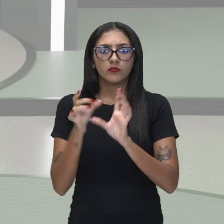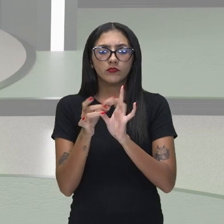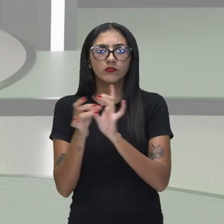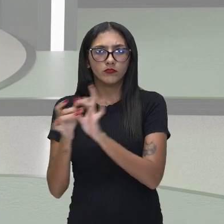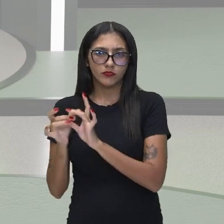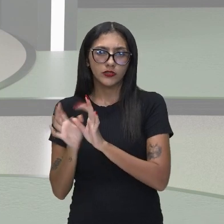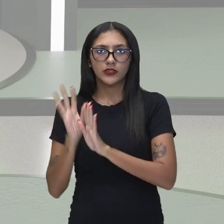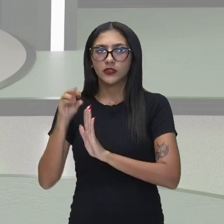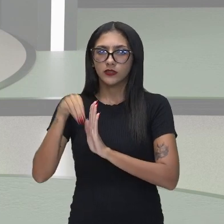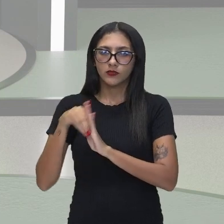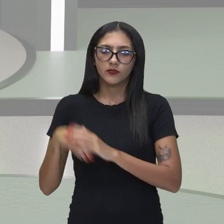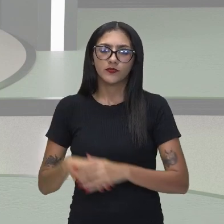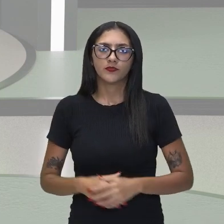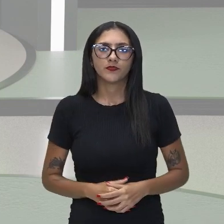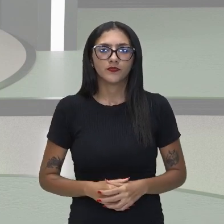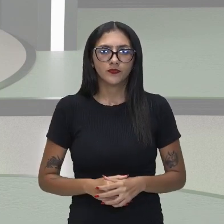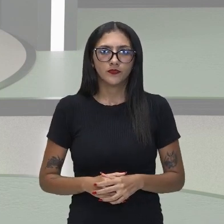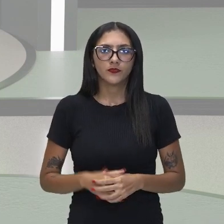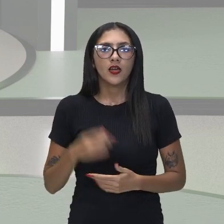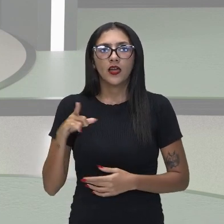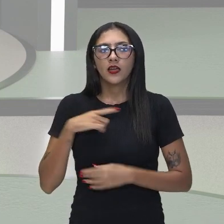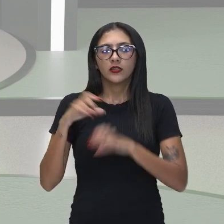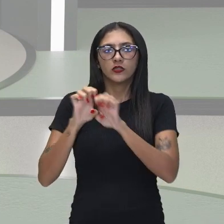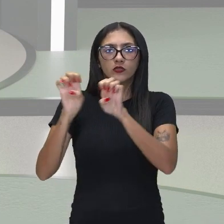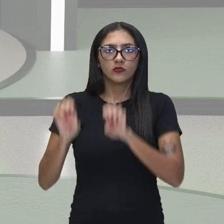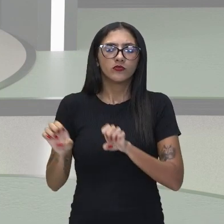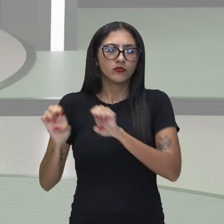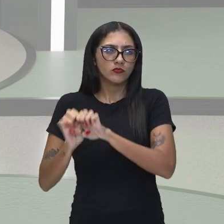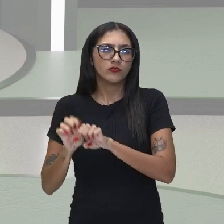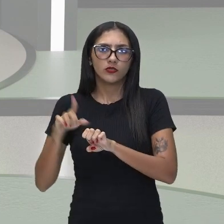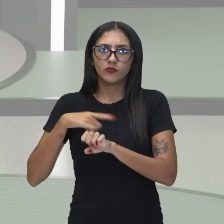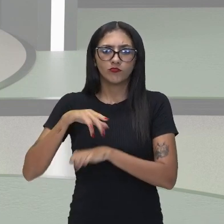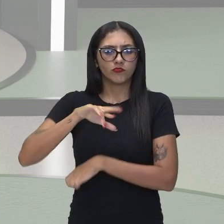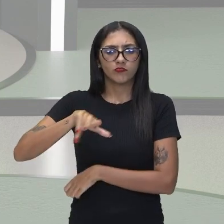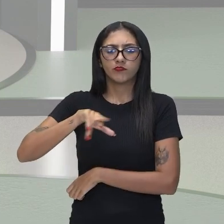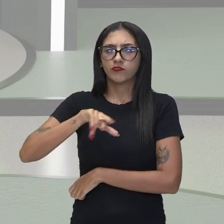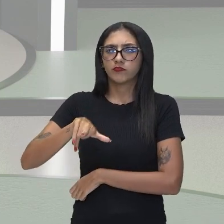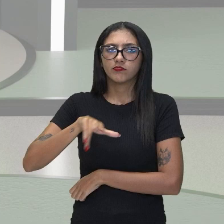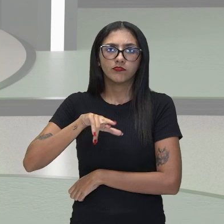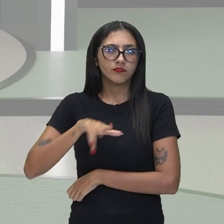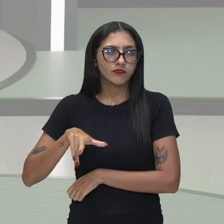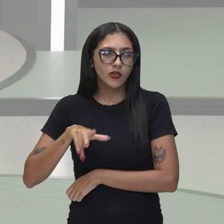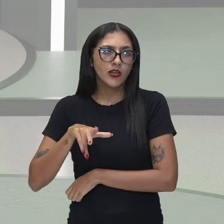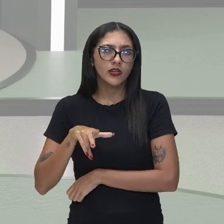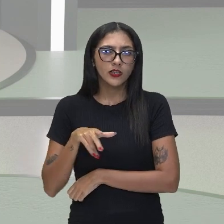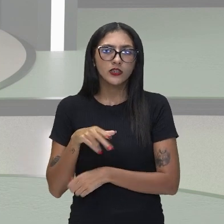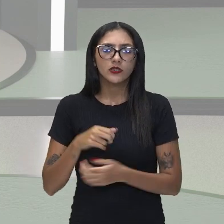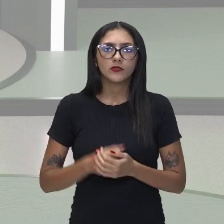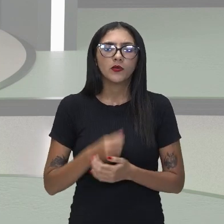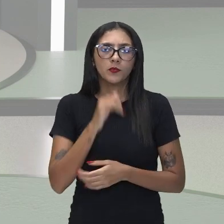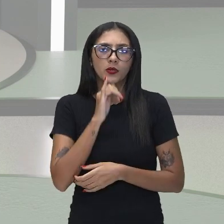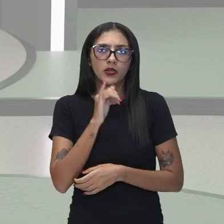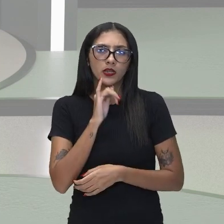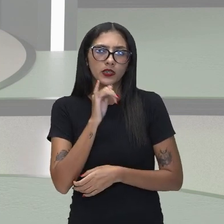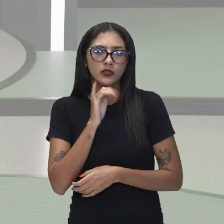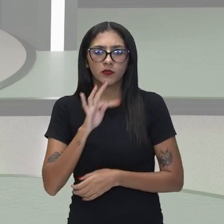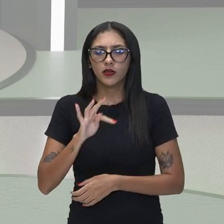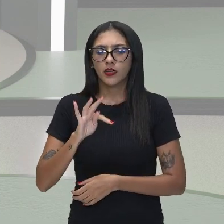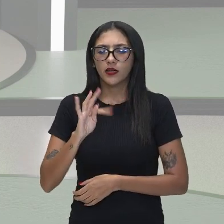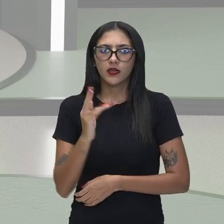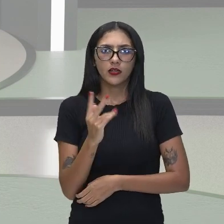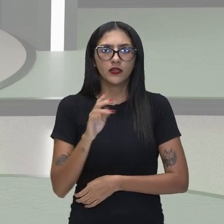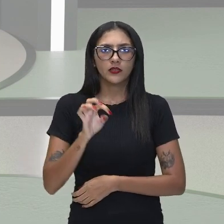sua estrutura. Elas não vão ser, esses compostos, eles não vão ser heterogêneos, porque a hidroxila sempre vai